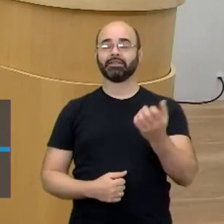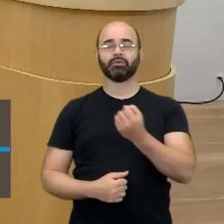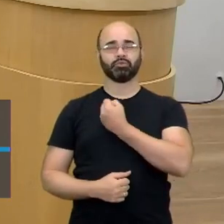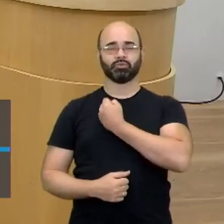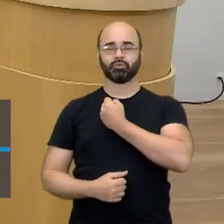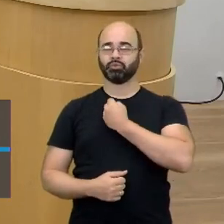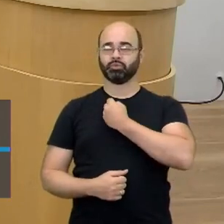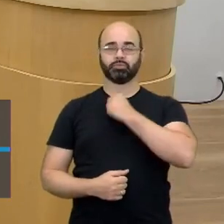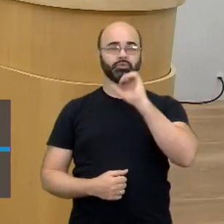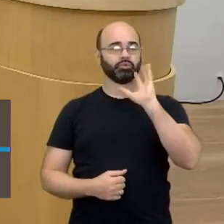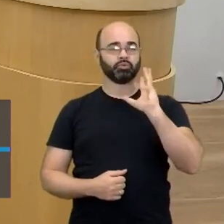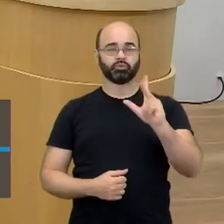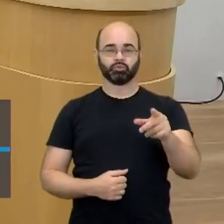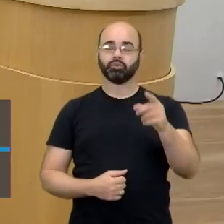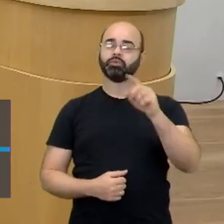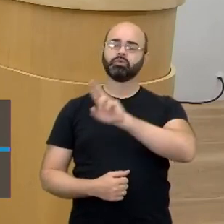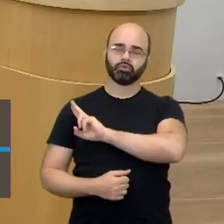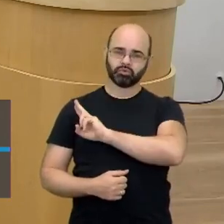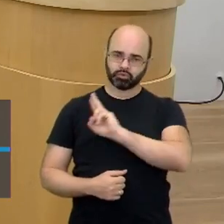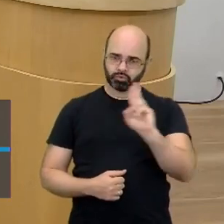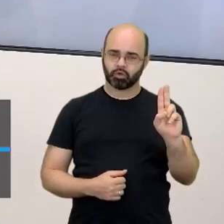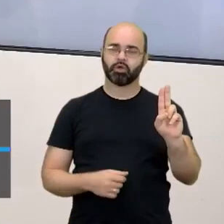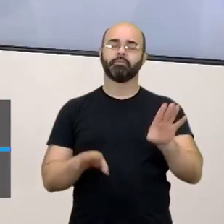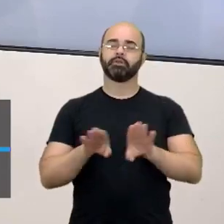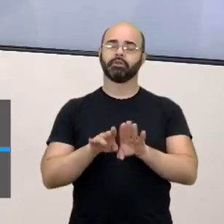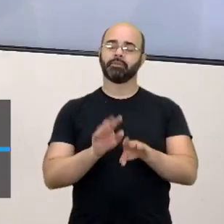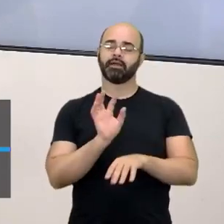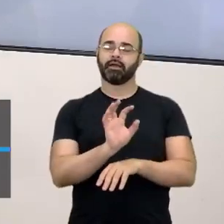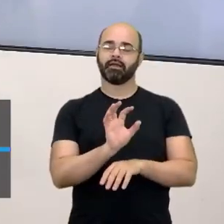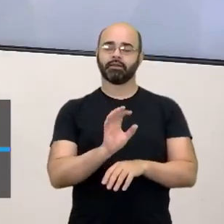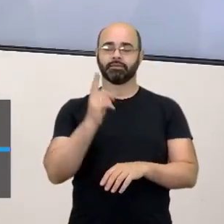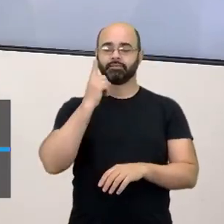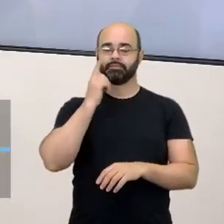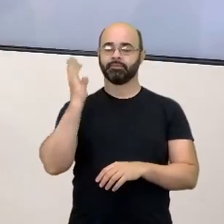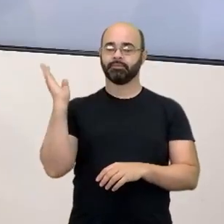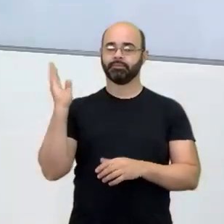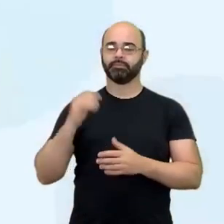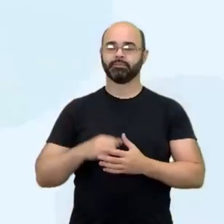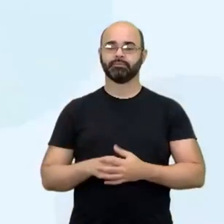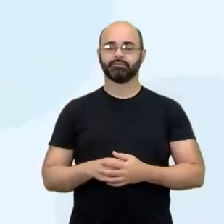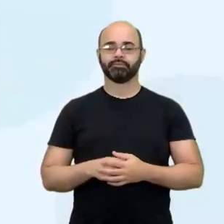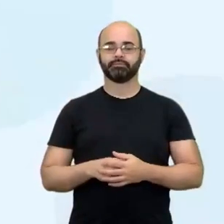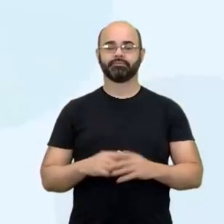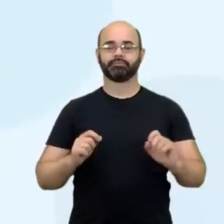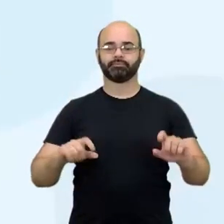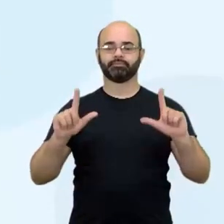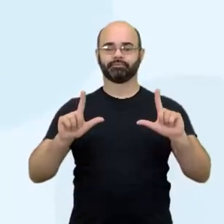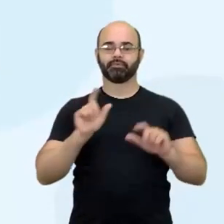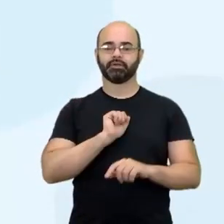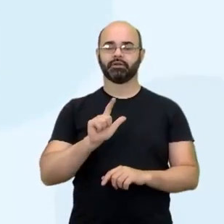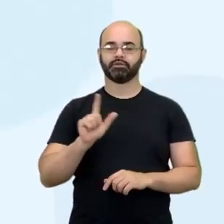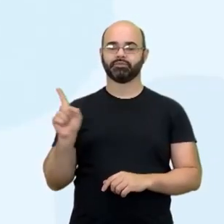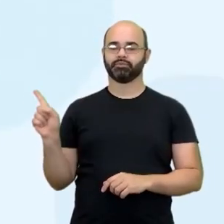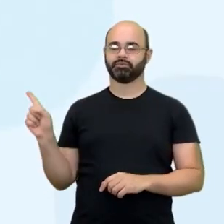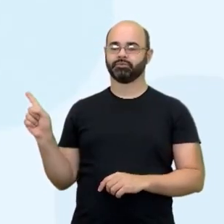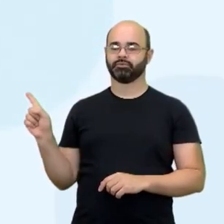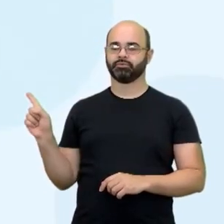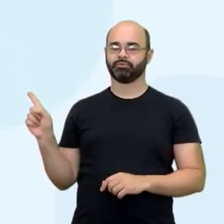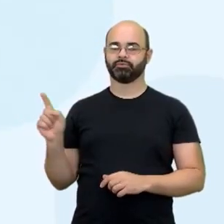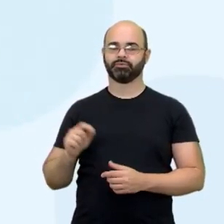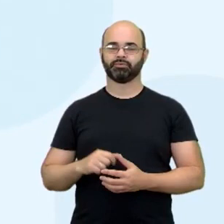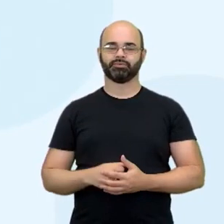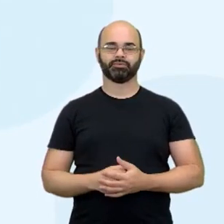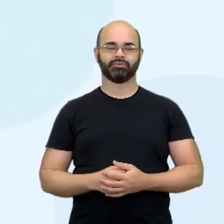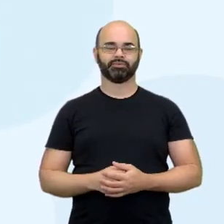numerozinhos, todas essas ideias têm nome e têm algumas características aí. Então acompanha, ó, subindo um quadrinho azul, está